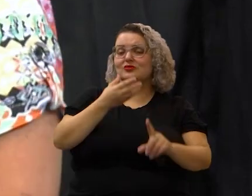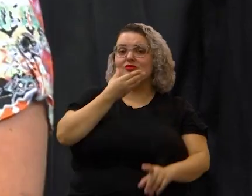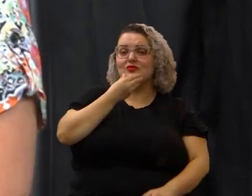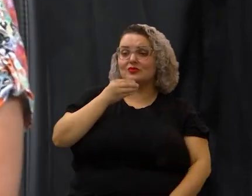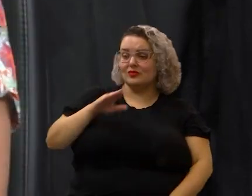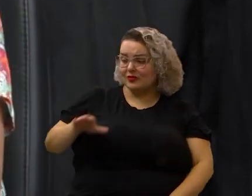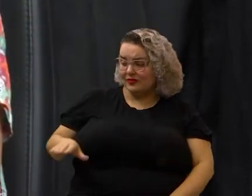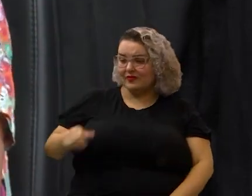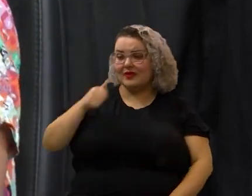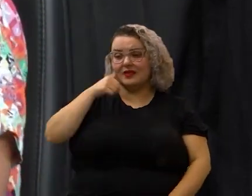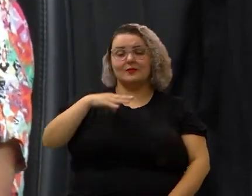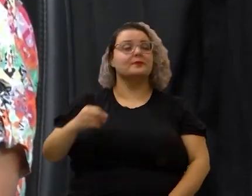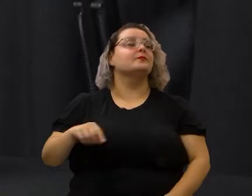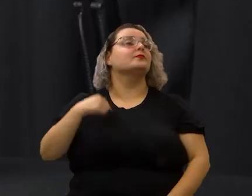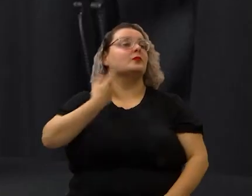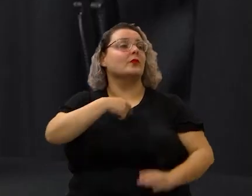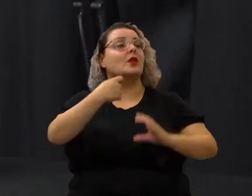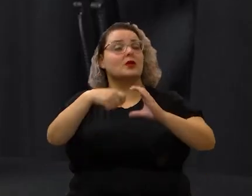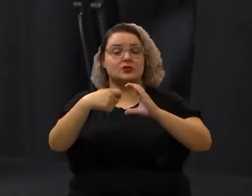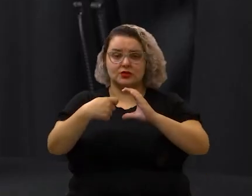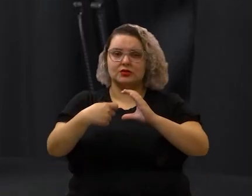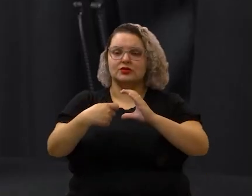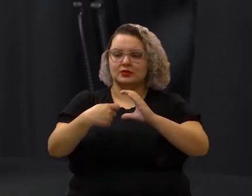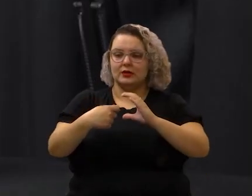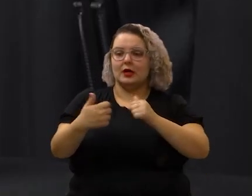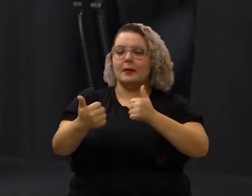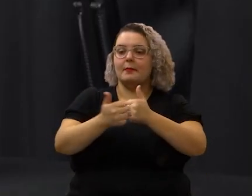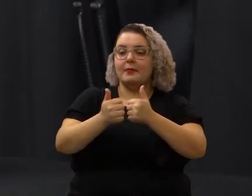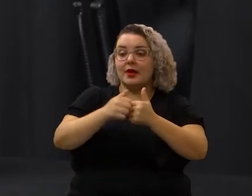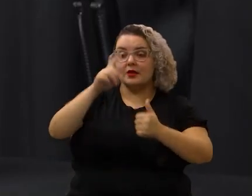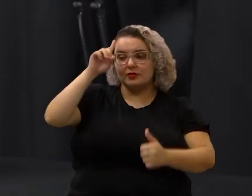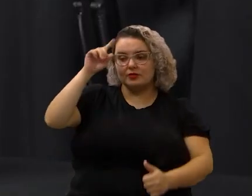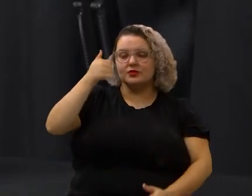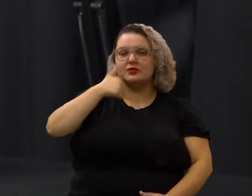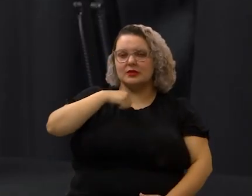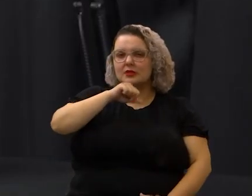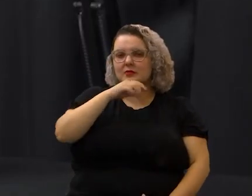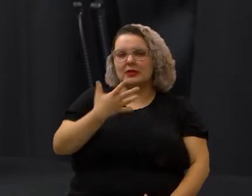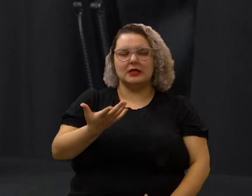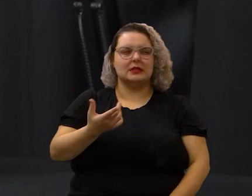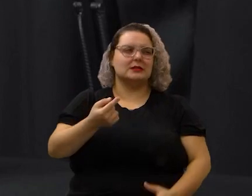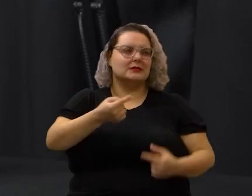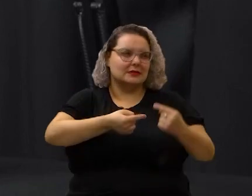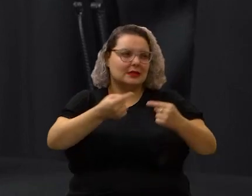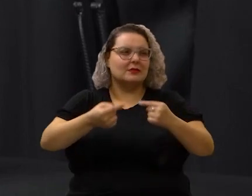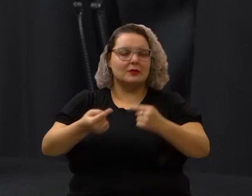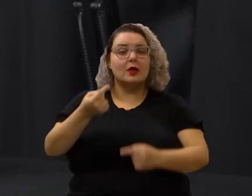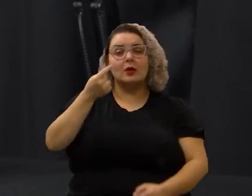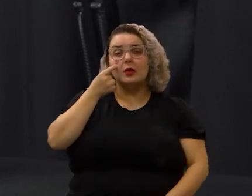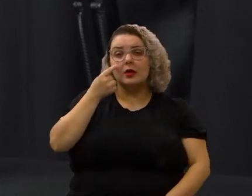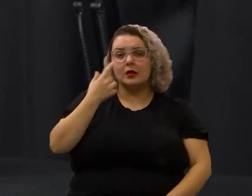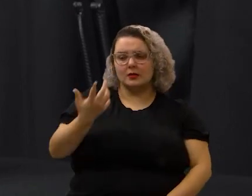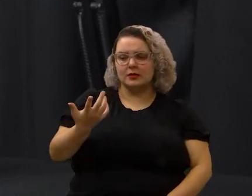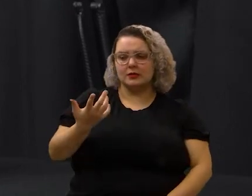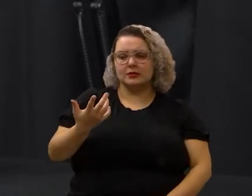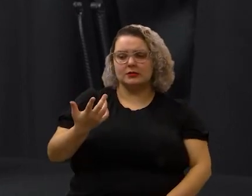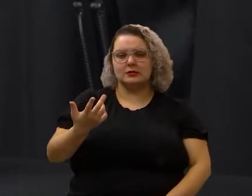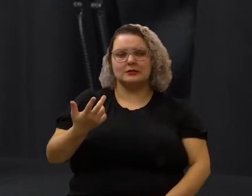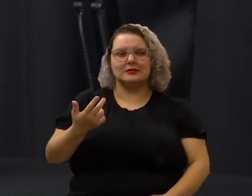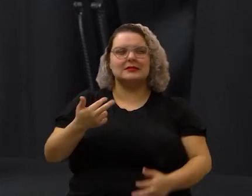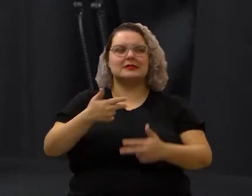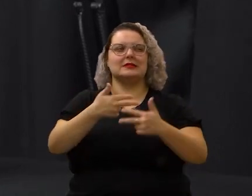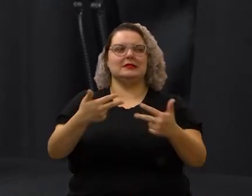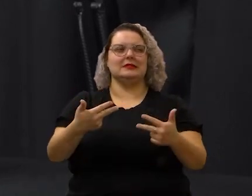com inclusive filhos. agora a gente está na gravação desse programa perto do Dia das Mães e tá tendo até umas discussões que eu estava